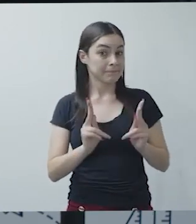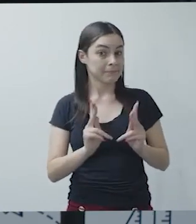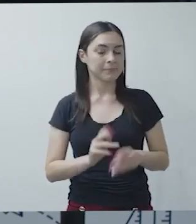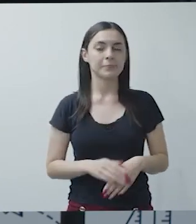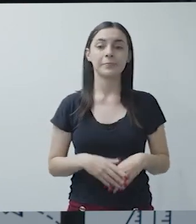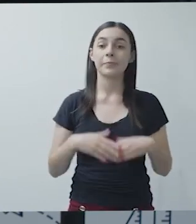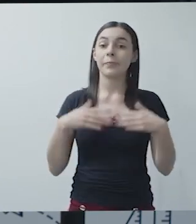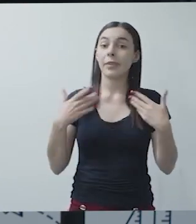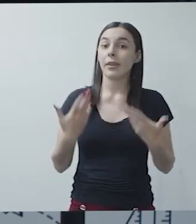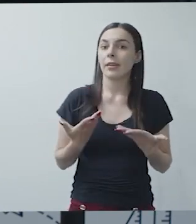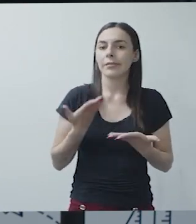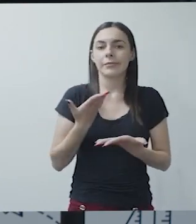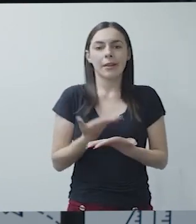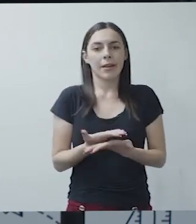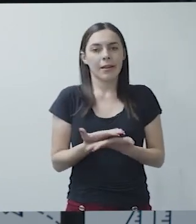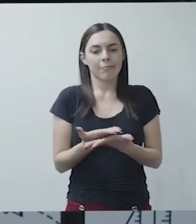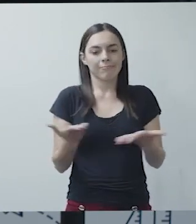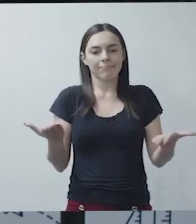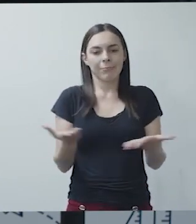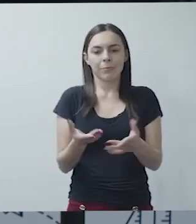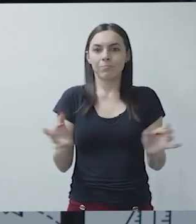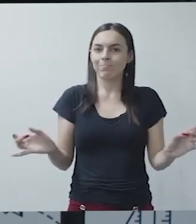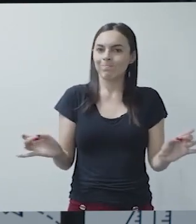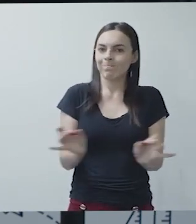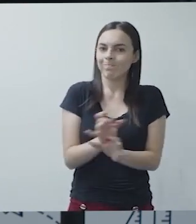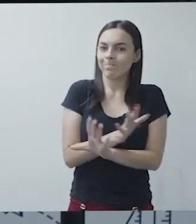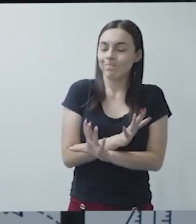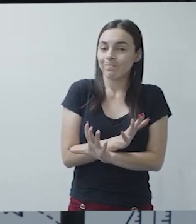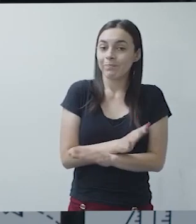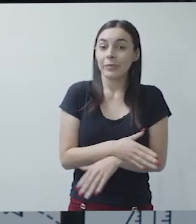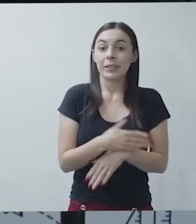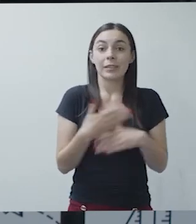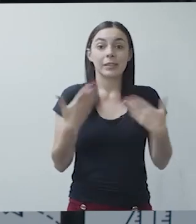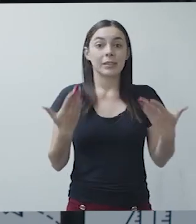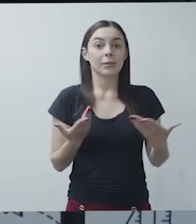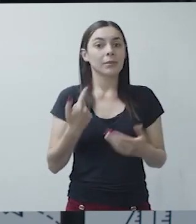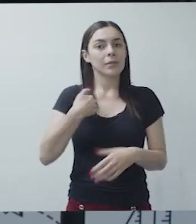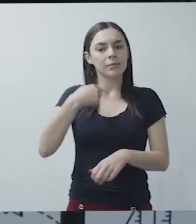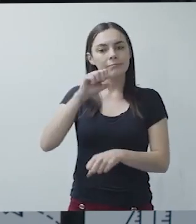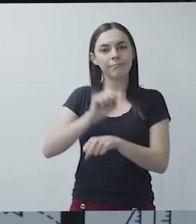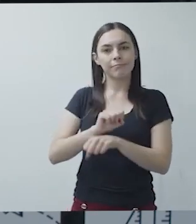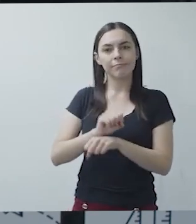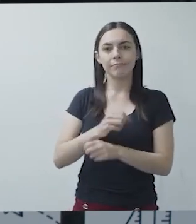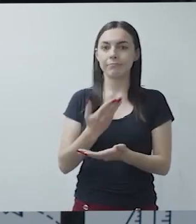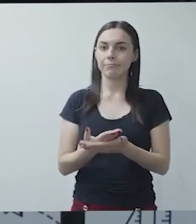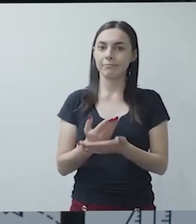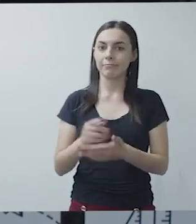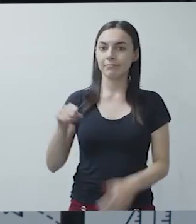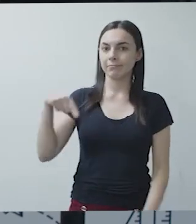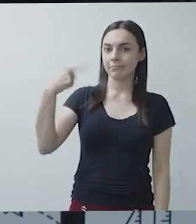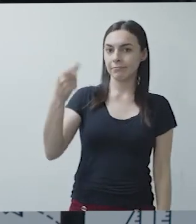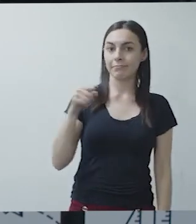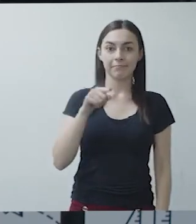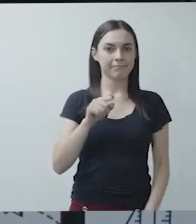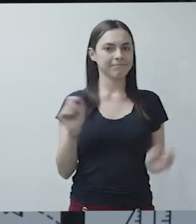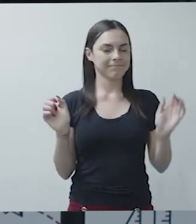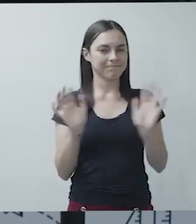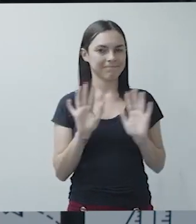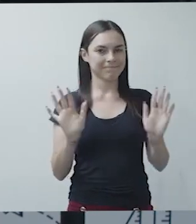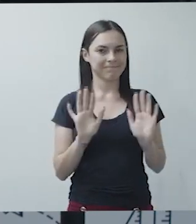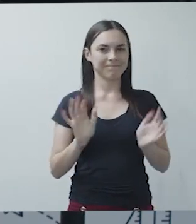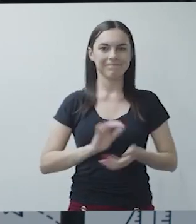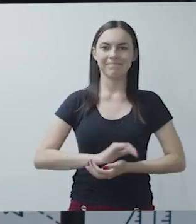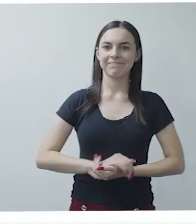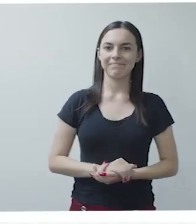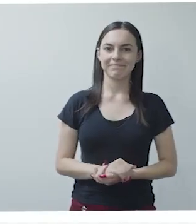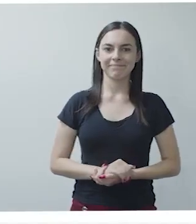Então, a nossa aula termina agora, tá bom? Eu espero vocês para a nossa próxima aula, tá? Tchau, tchau, pessoal!